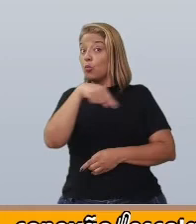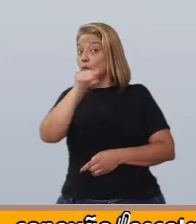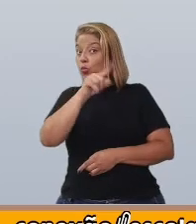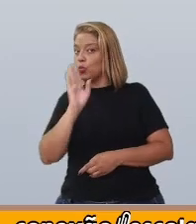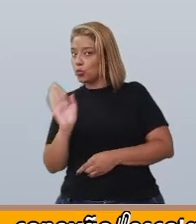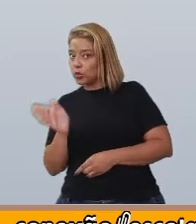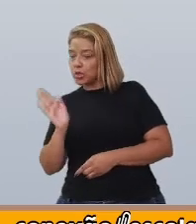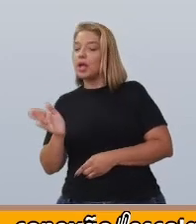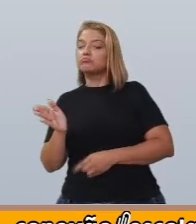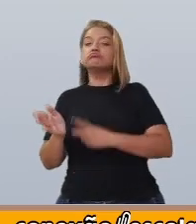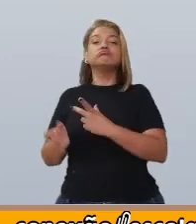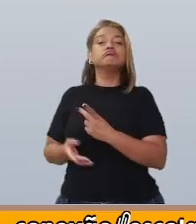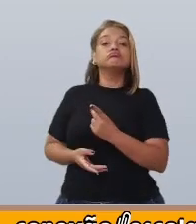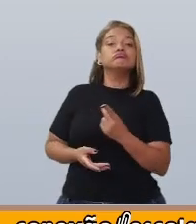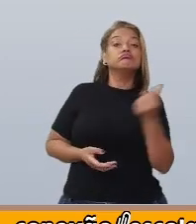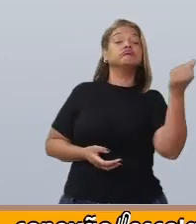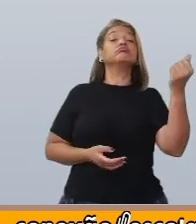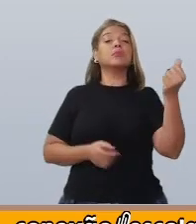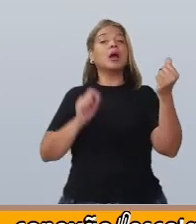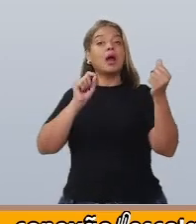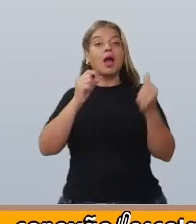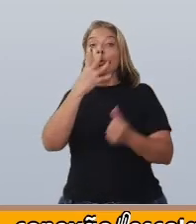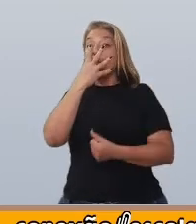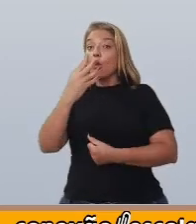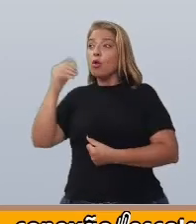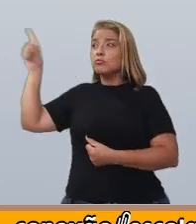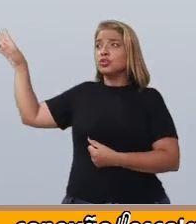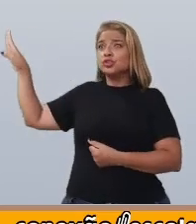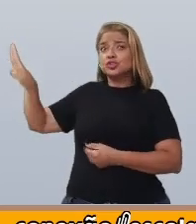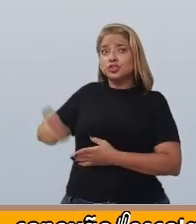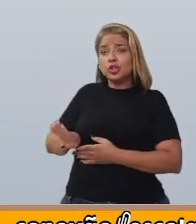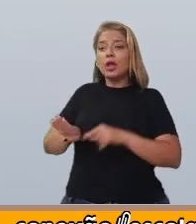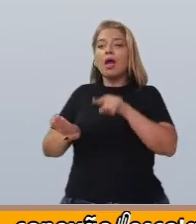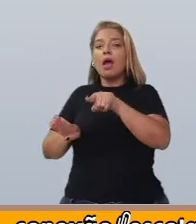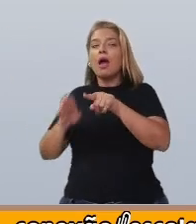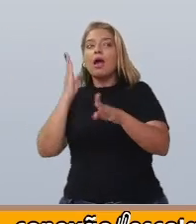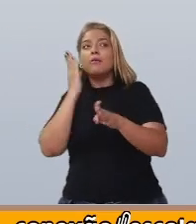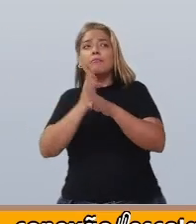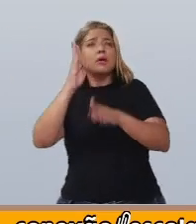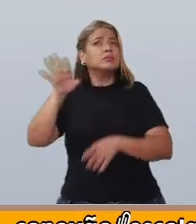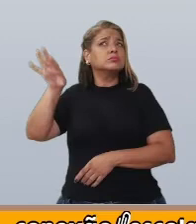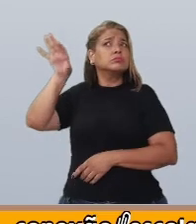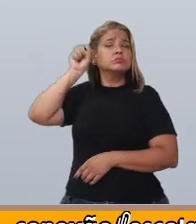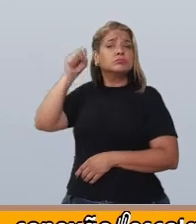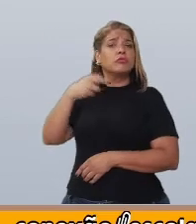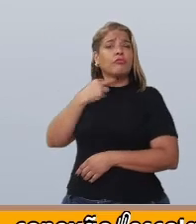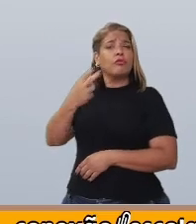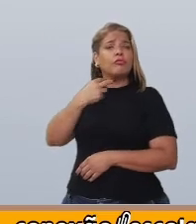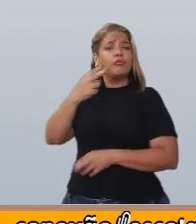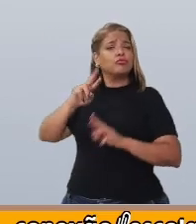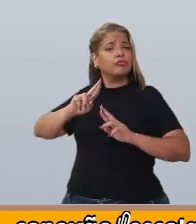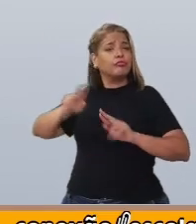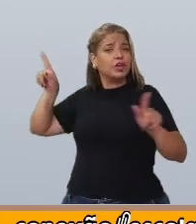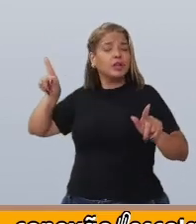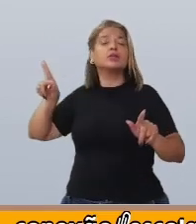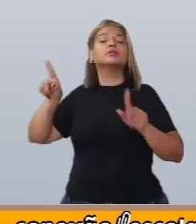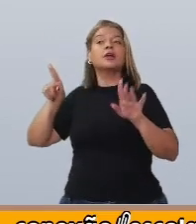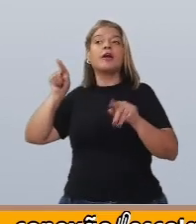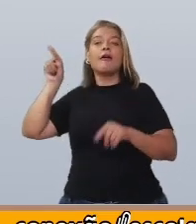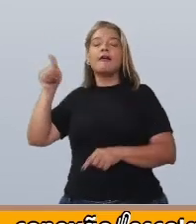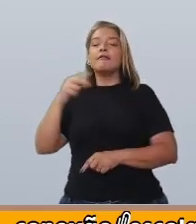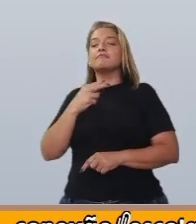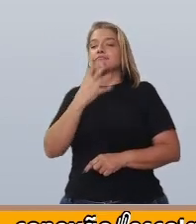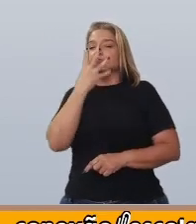O lobo chega, mas é descoberto pela voz rouca. O lobo muda a